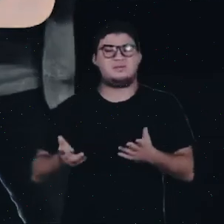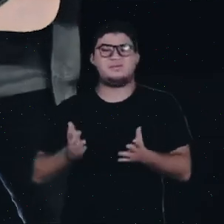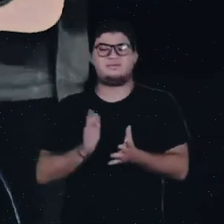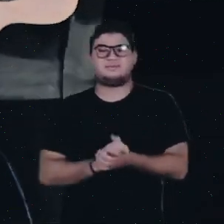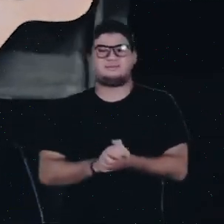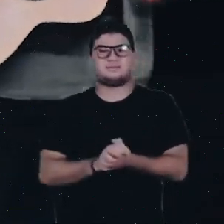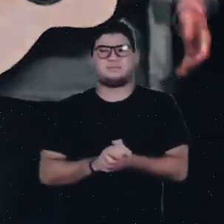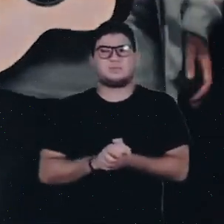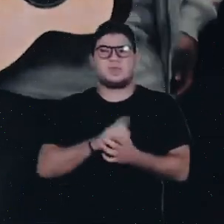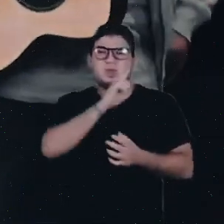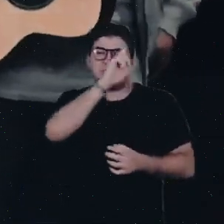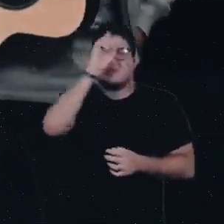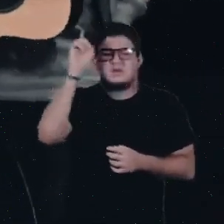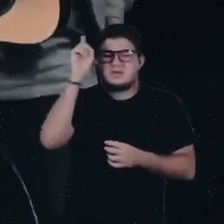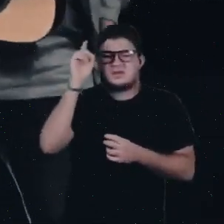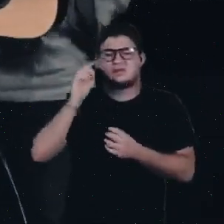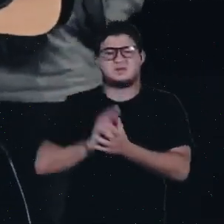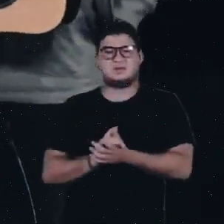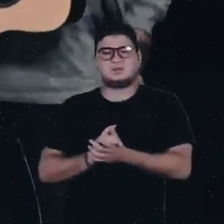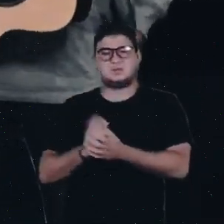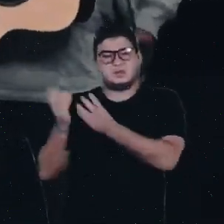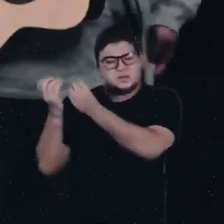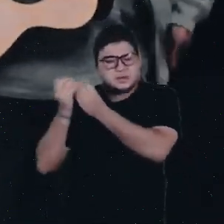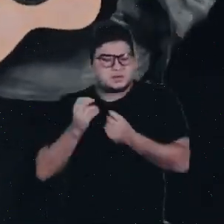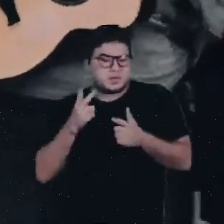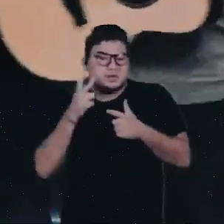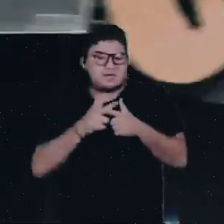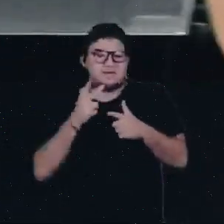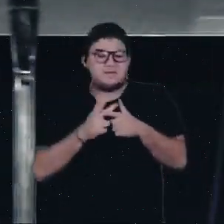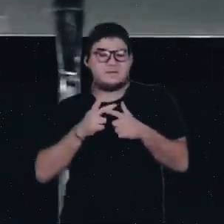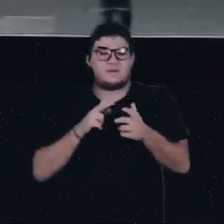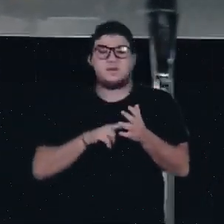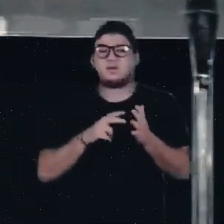Esses dias eu recebi um vídeo sobre aborto.